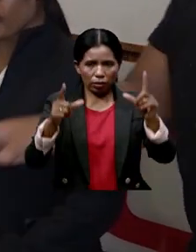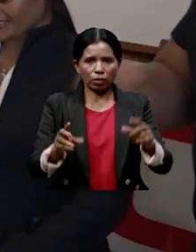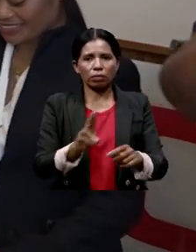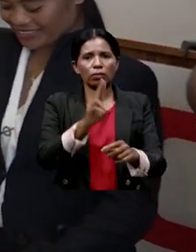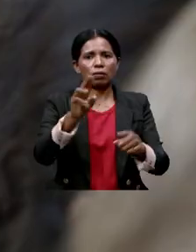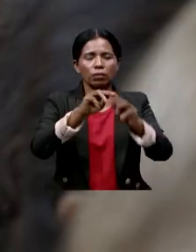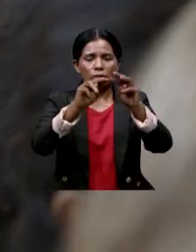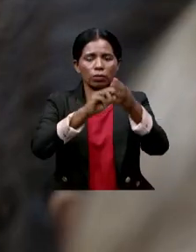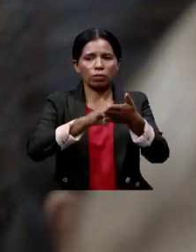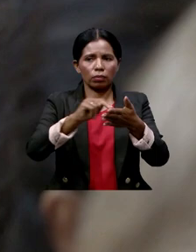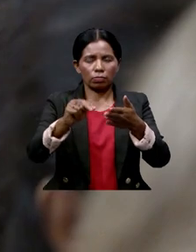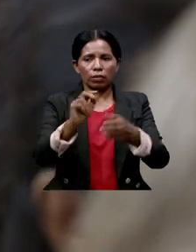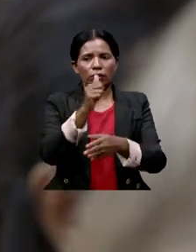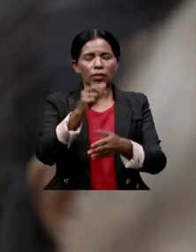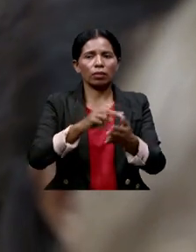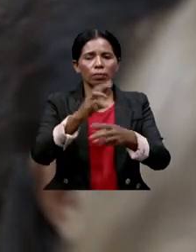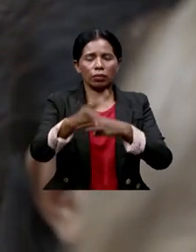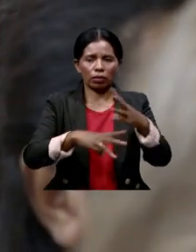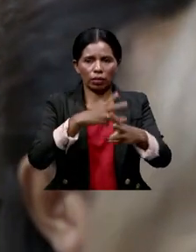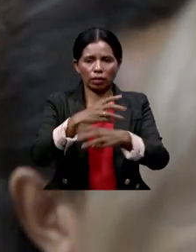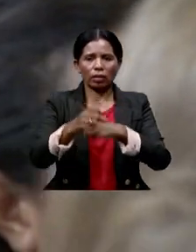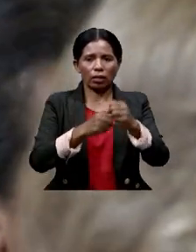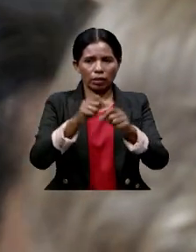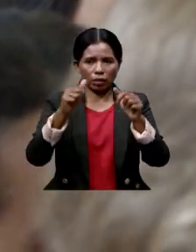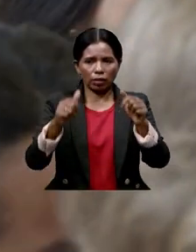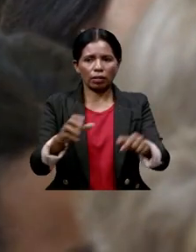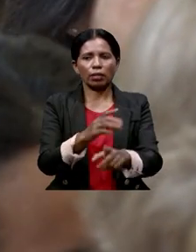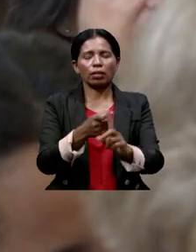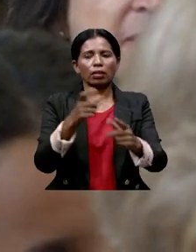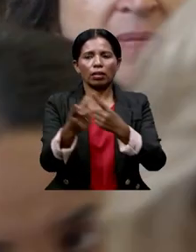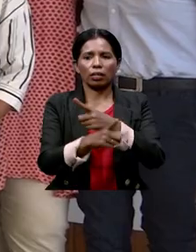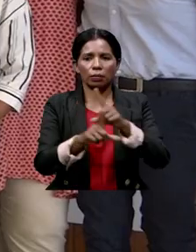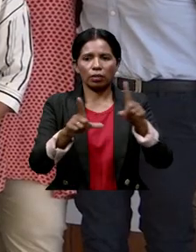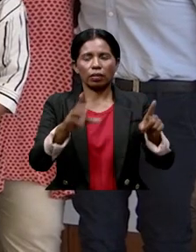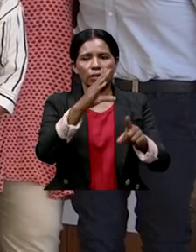número sanolo e a nível mundial, me ve ia tina, né? Indício liberdade de imprensa